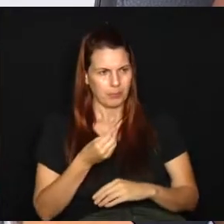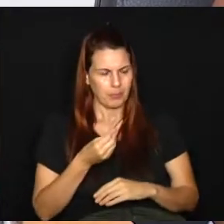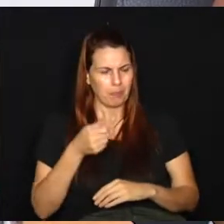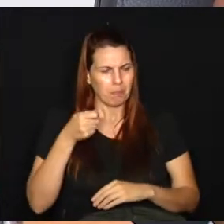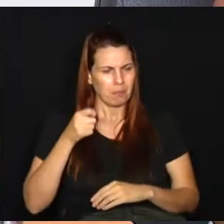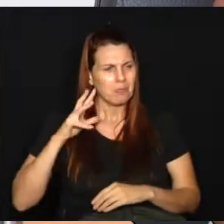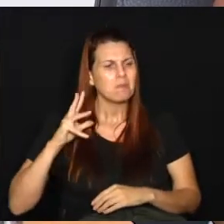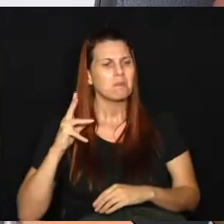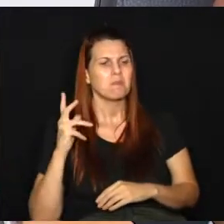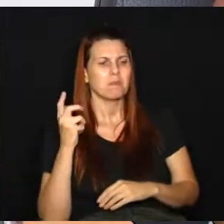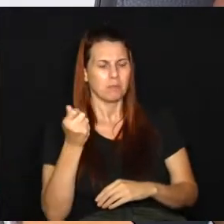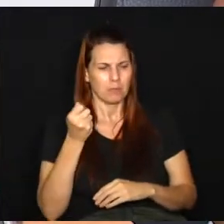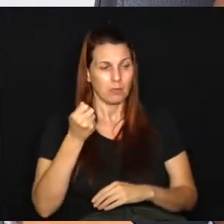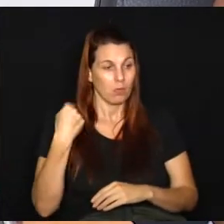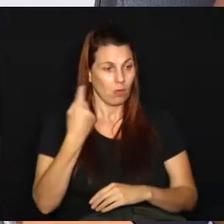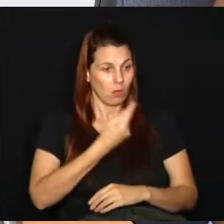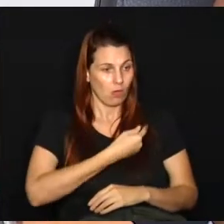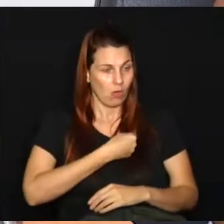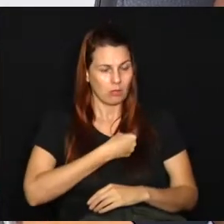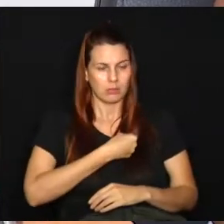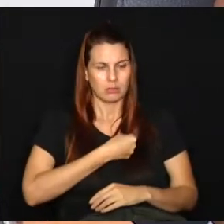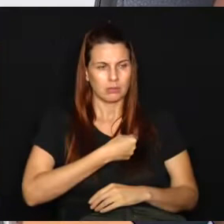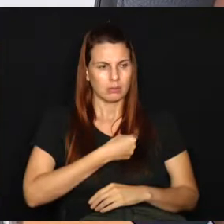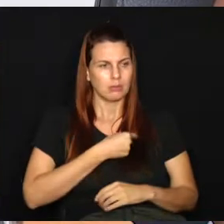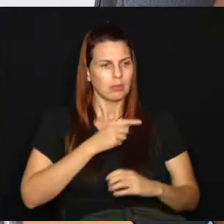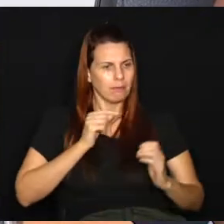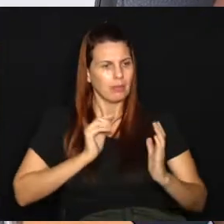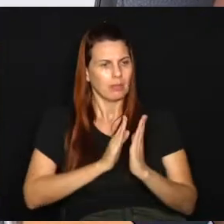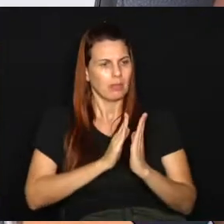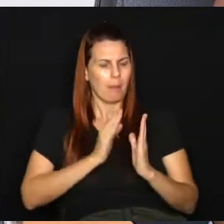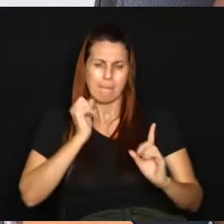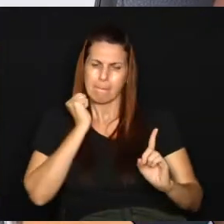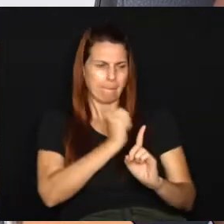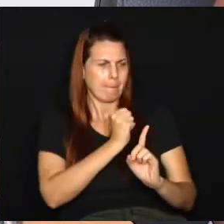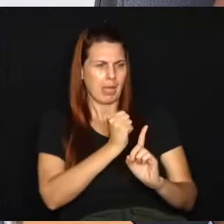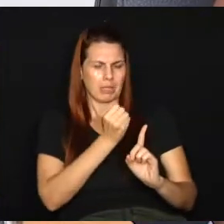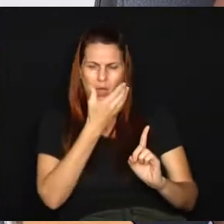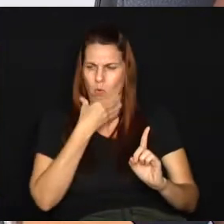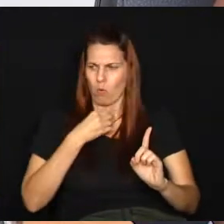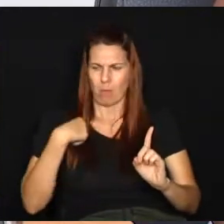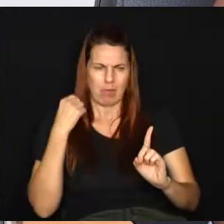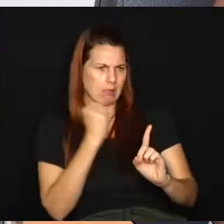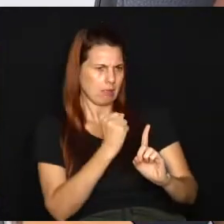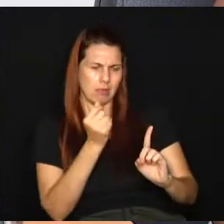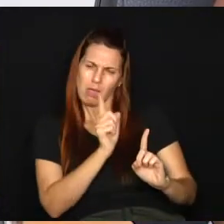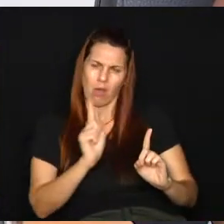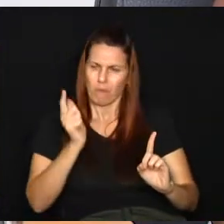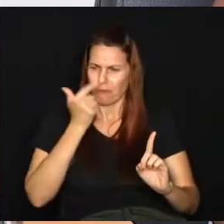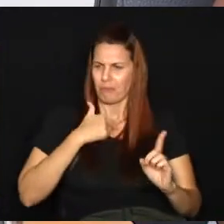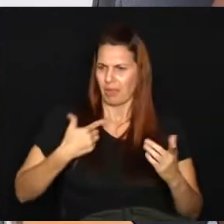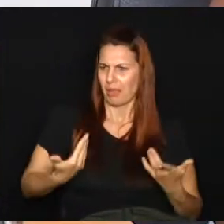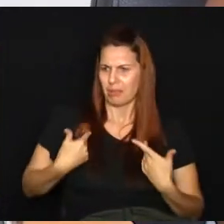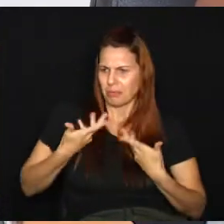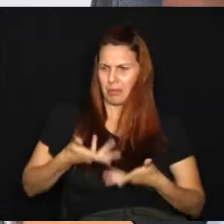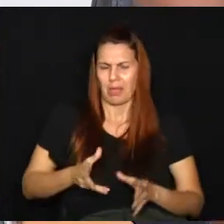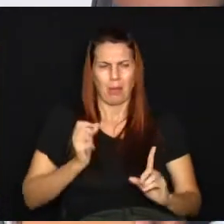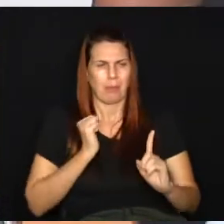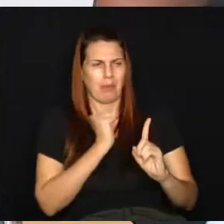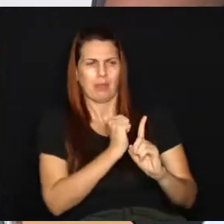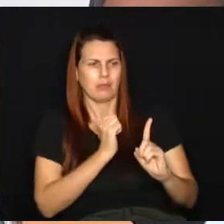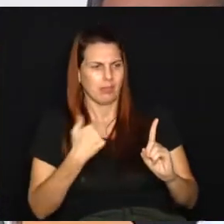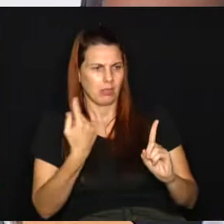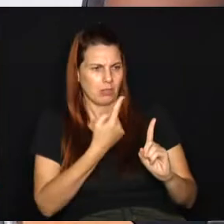Mas nós não baixa a cabeça para eles. Nós só não mata porque é feio, né? Mulher matando homem, né? Aí nós não quer matar. Nós não